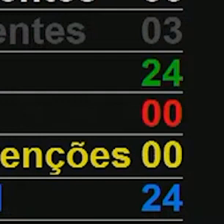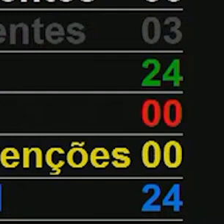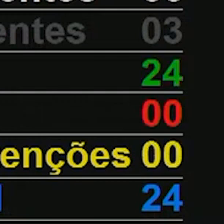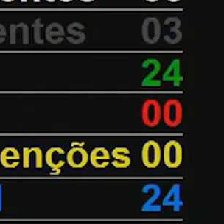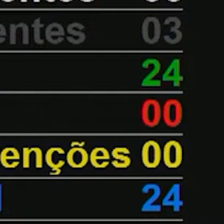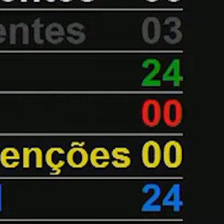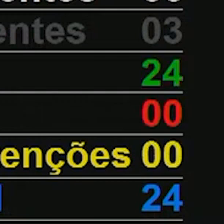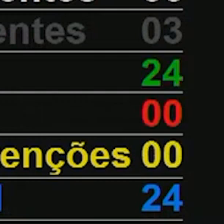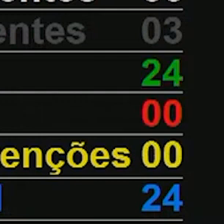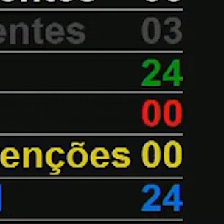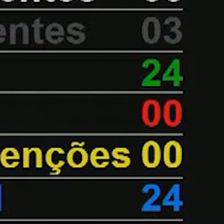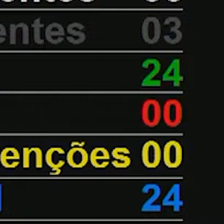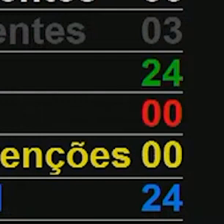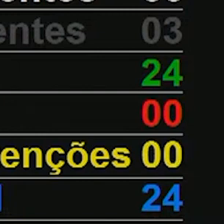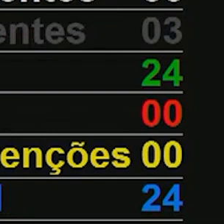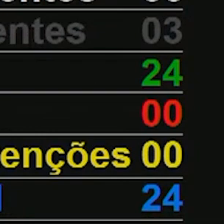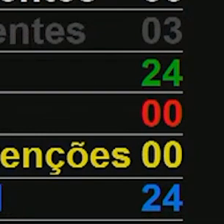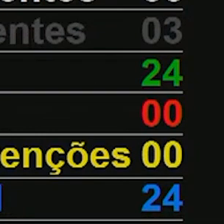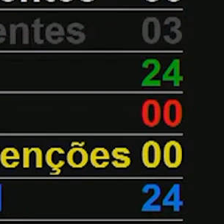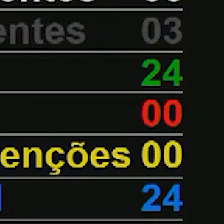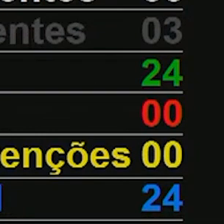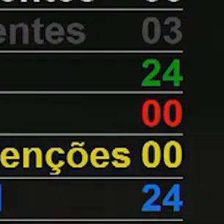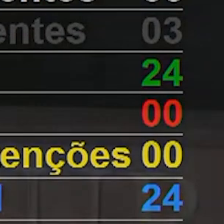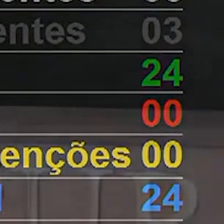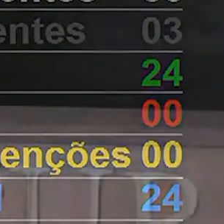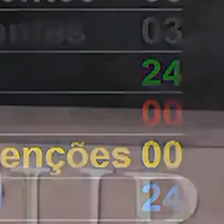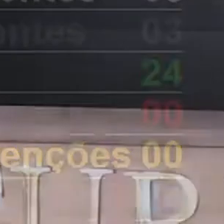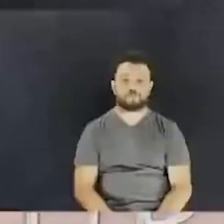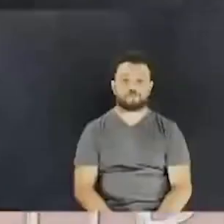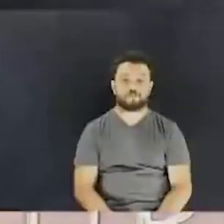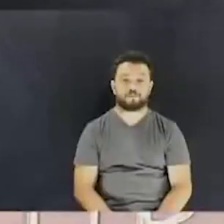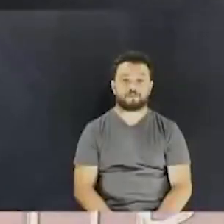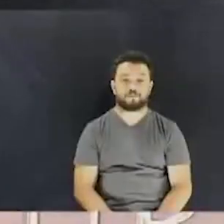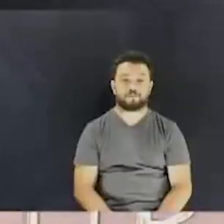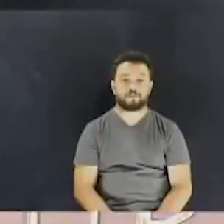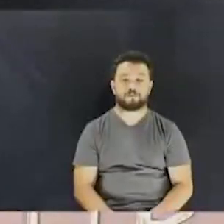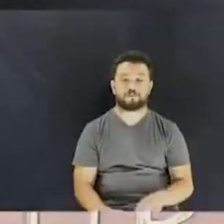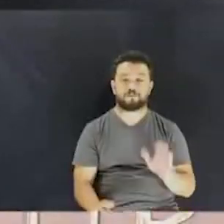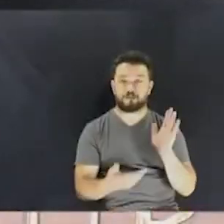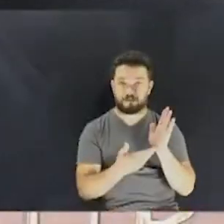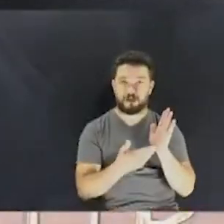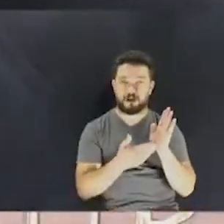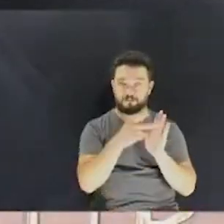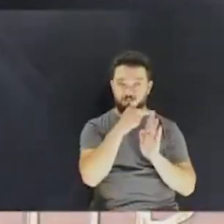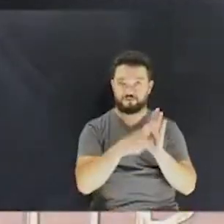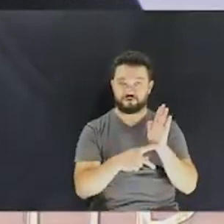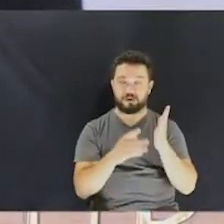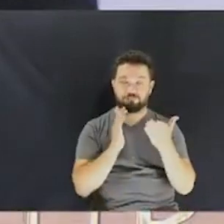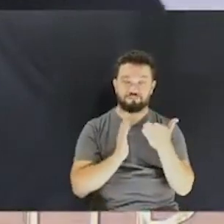24 votos sim, nenhum voto não, nenhuma abstenção. Está aprovada a emenda modificativa. Pergunto se algum vereador deseja